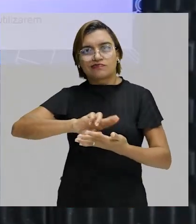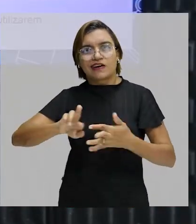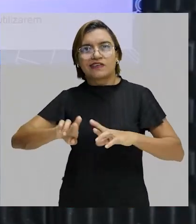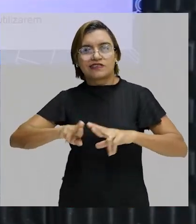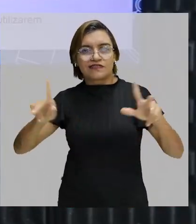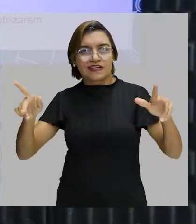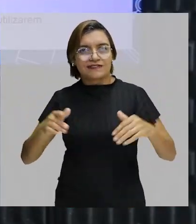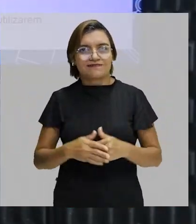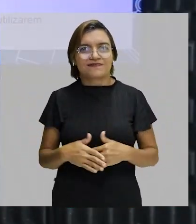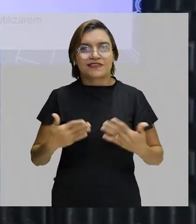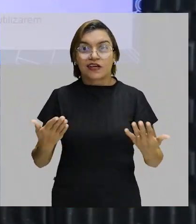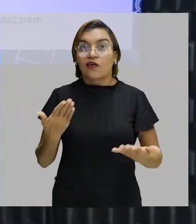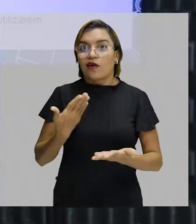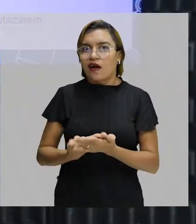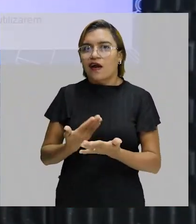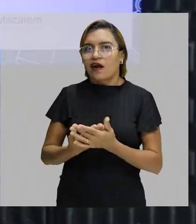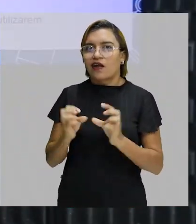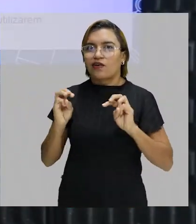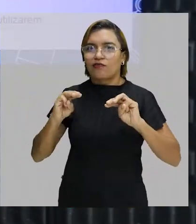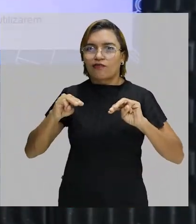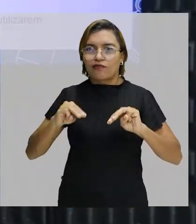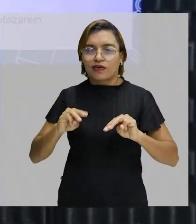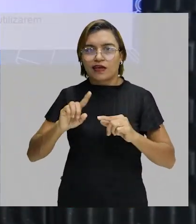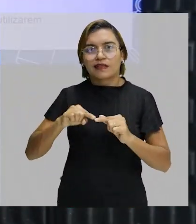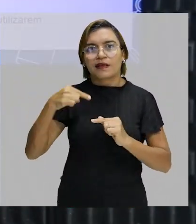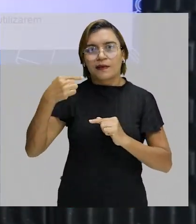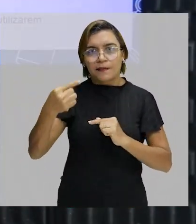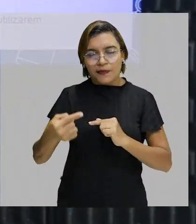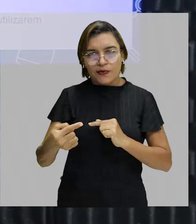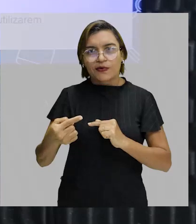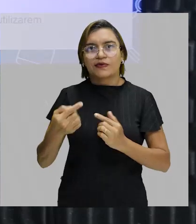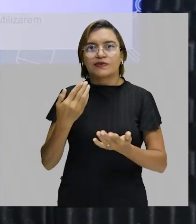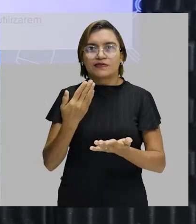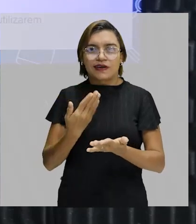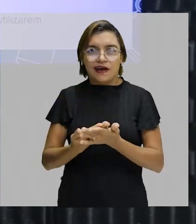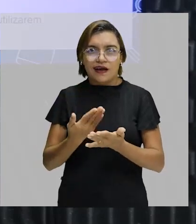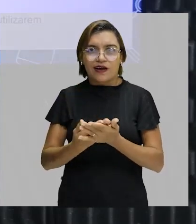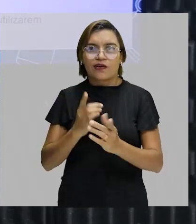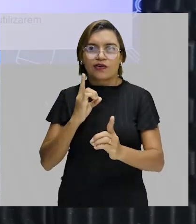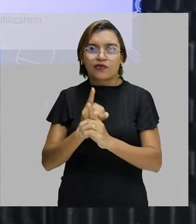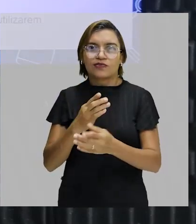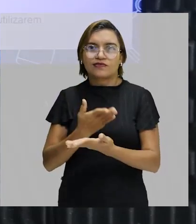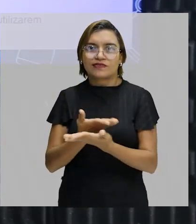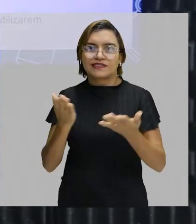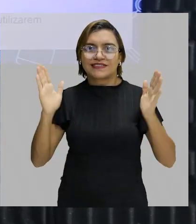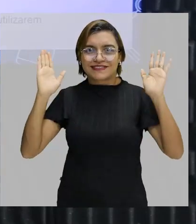Então, galera, eu vou ficando por aqui. Até a nossa próxima aula. Vamos para cima, hein?